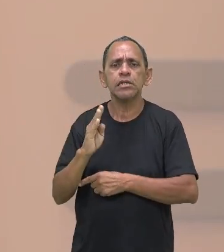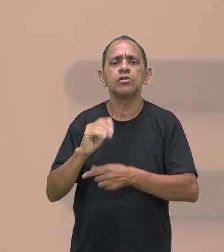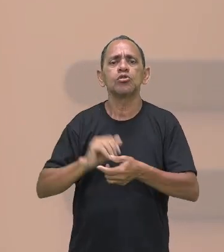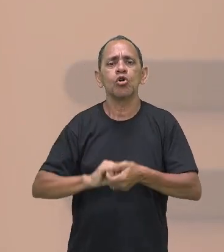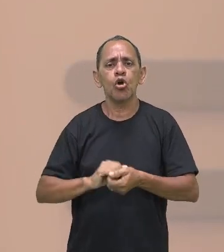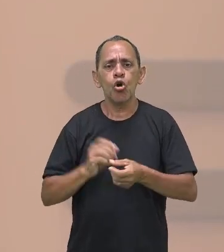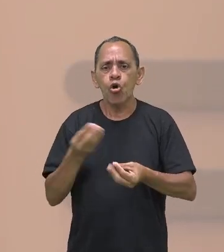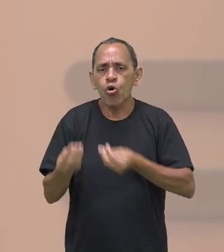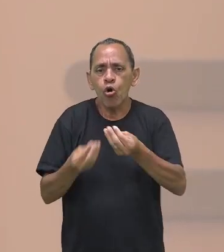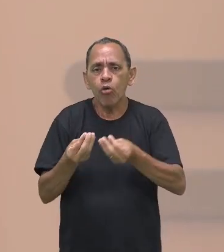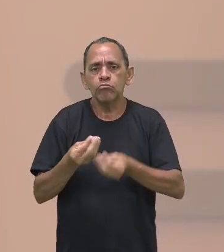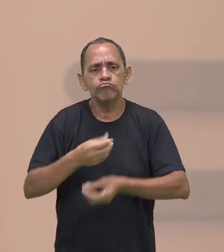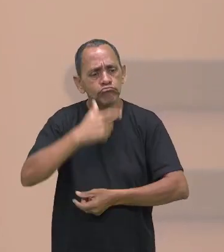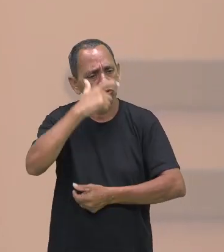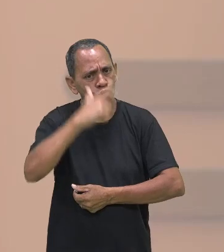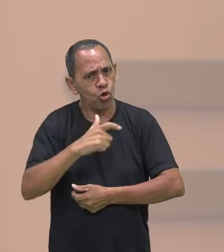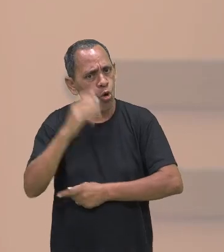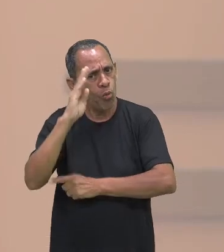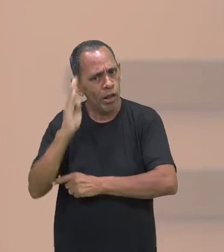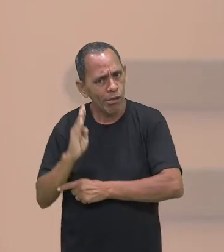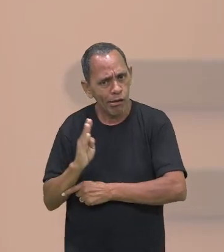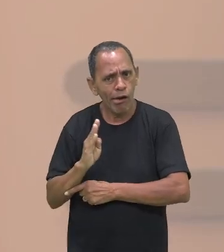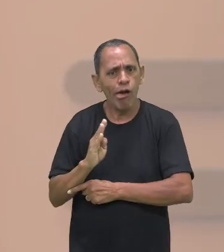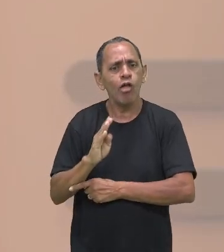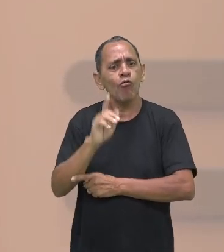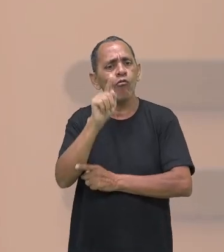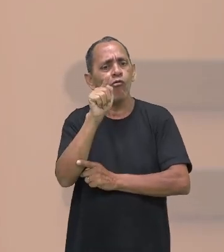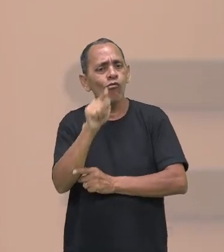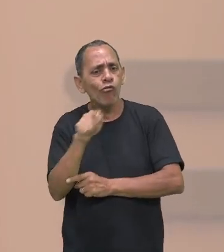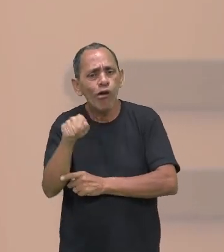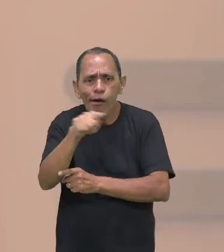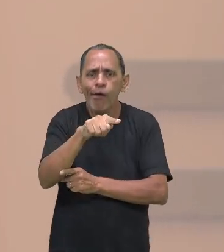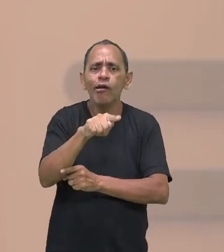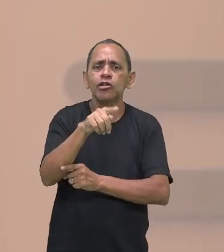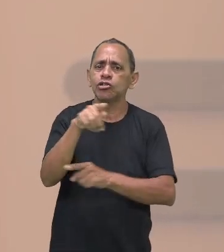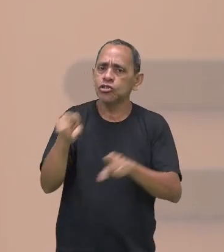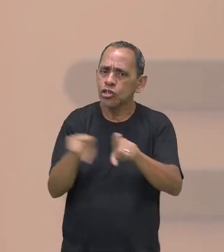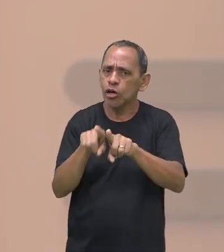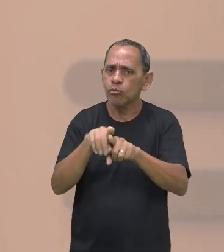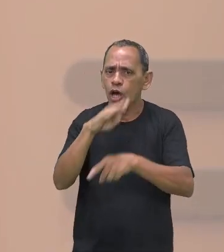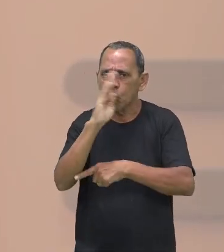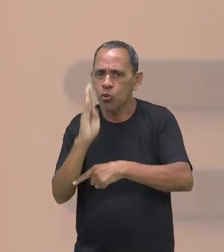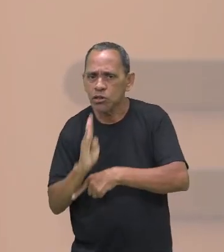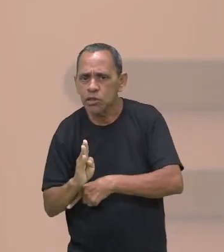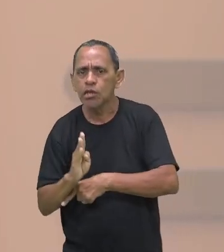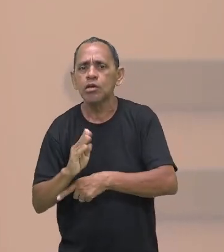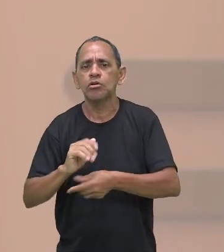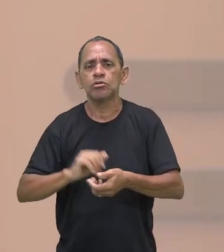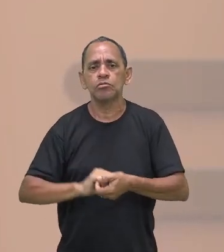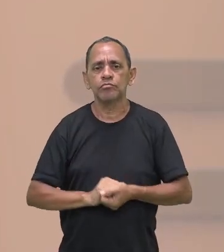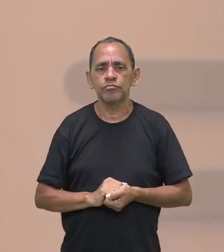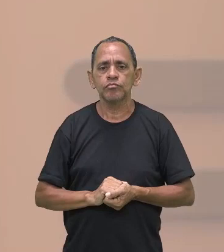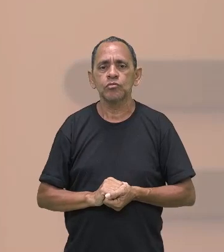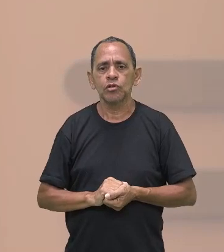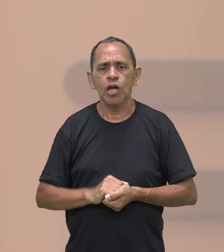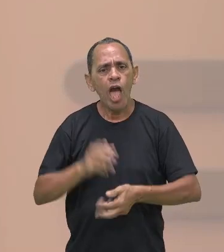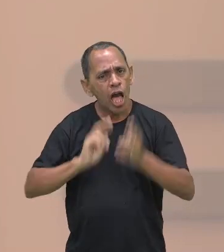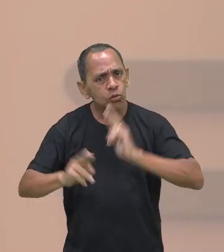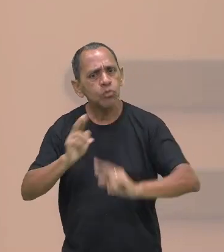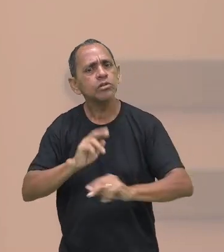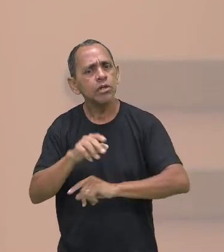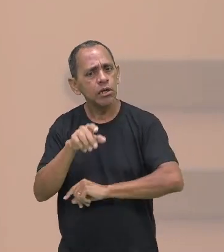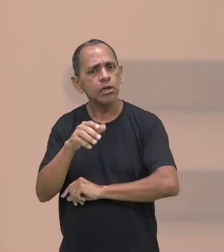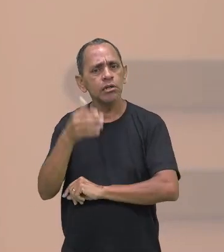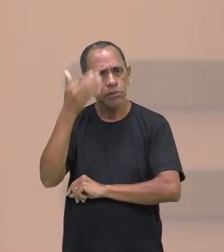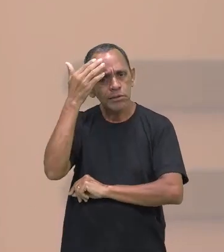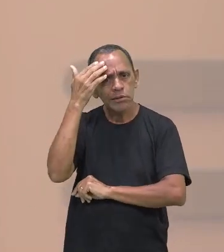sou brasileiro, você é brasileiro e brasileira também. E você saberia responder o que é ser brasileiro?